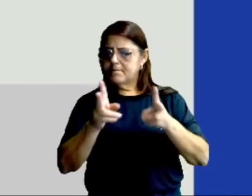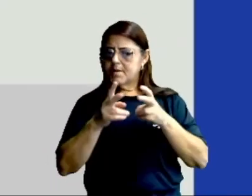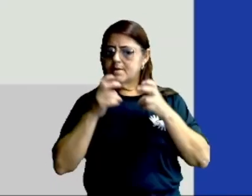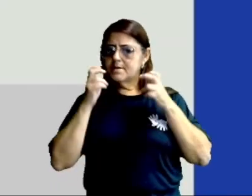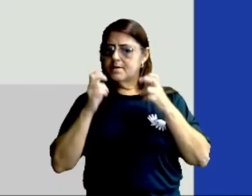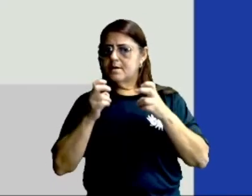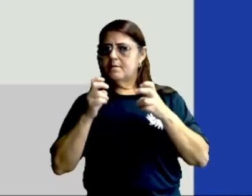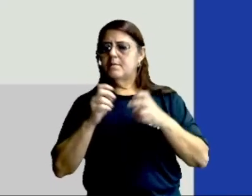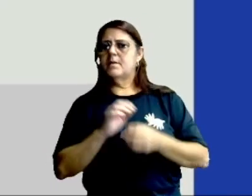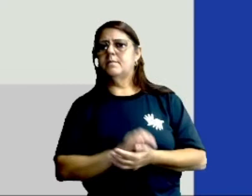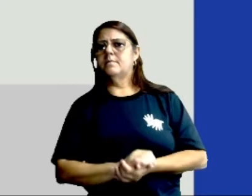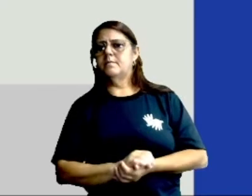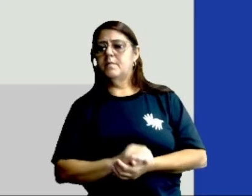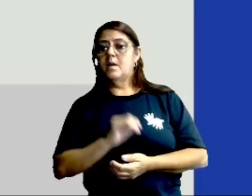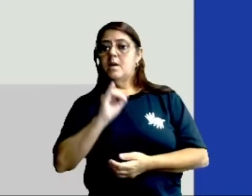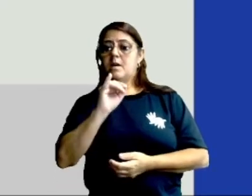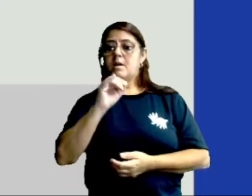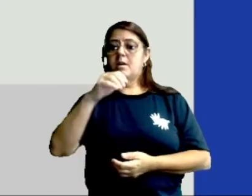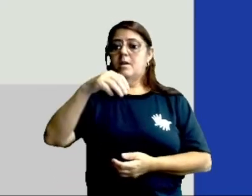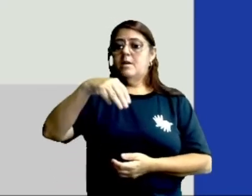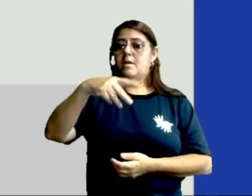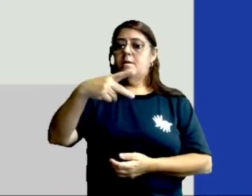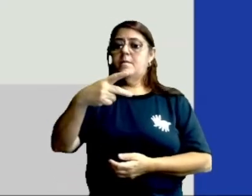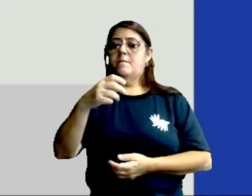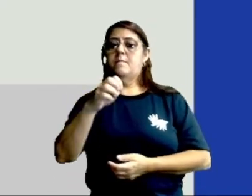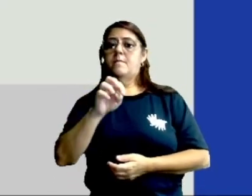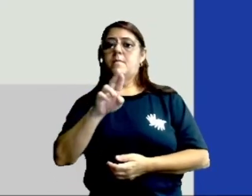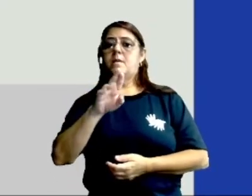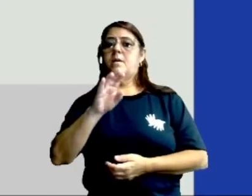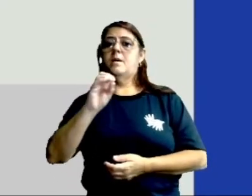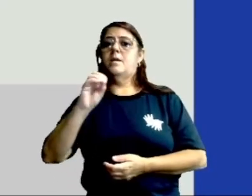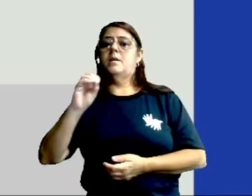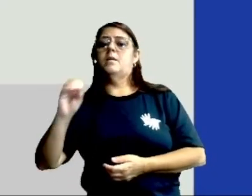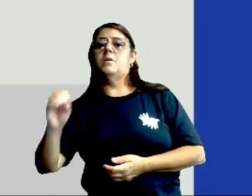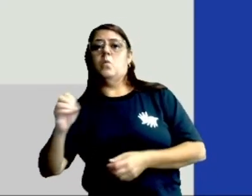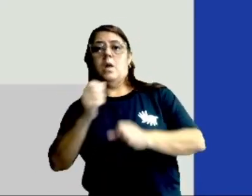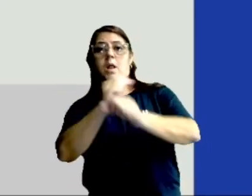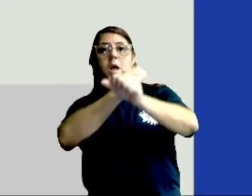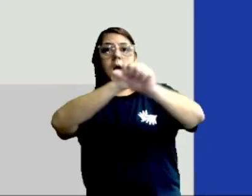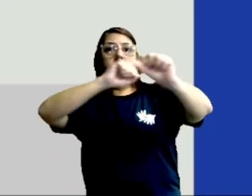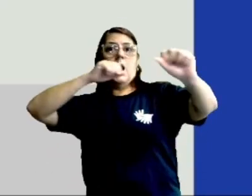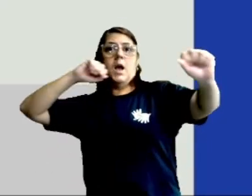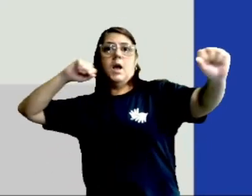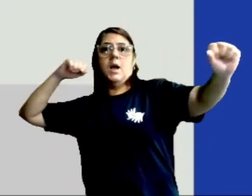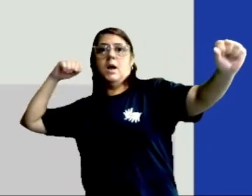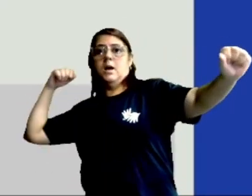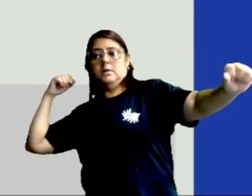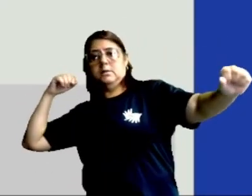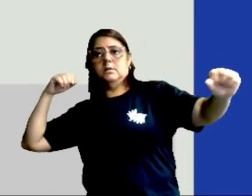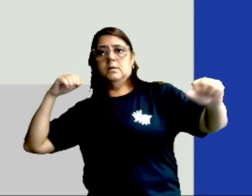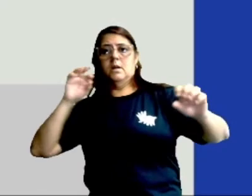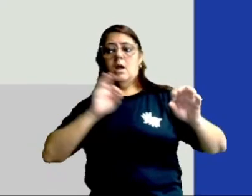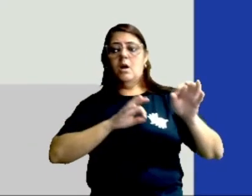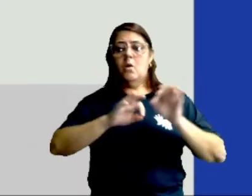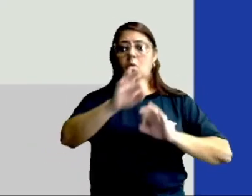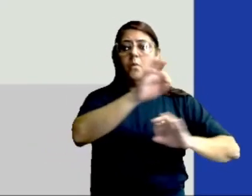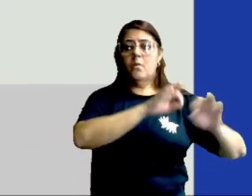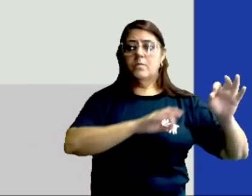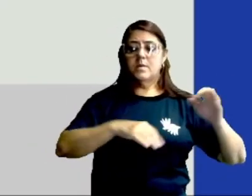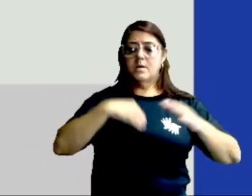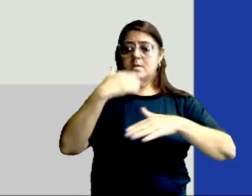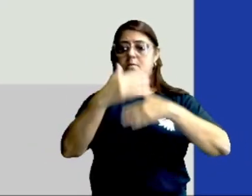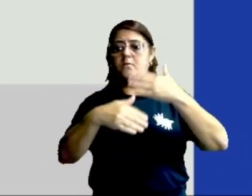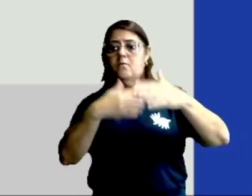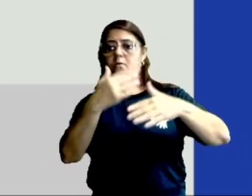que o império ele é muito grande. Aí, professor, como é que eles davam conta dessa grandeza toda? Através da estrutura urbana que eles